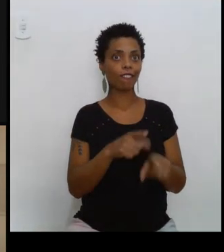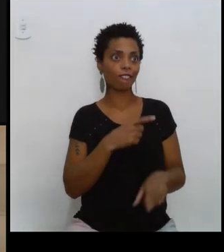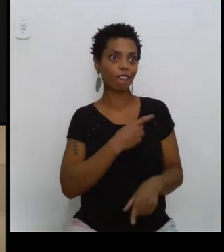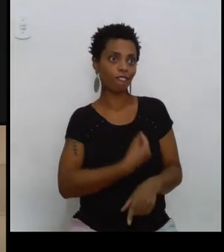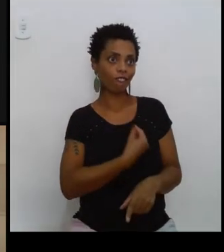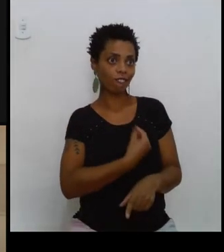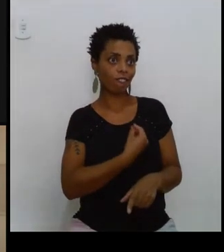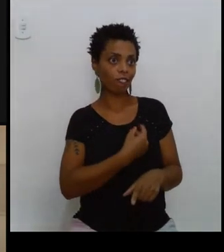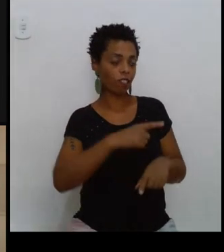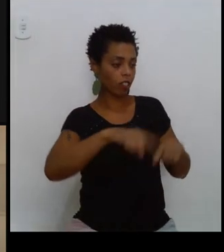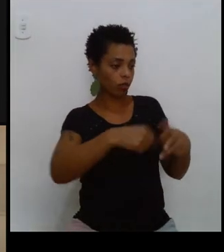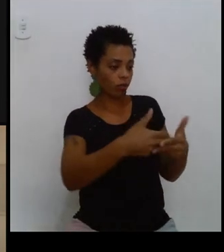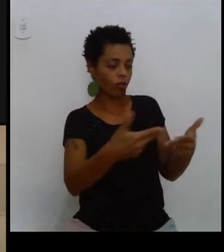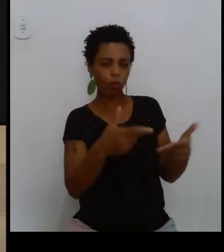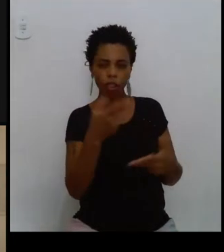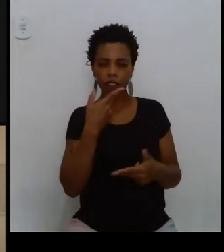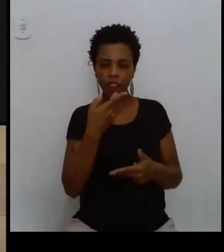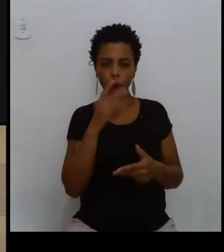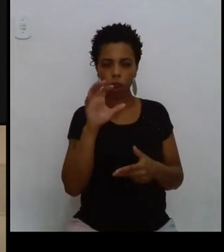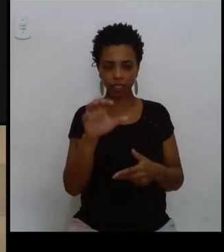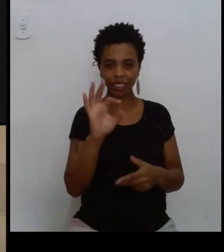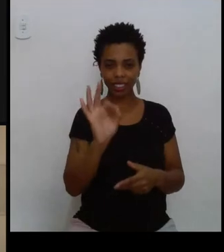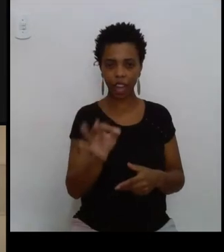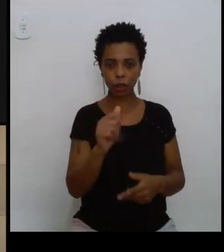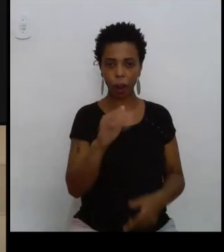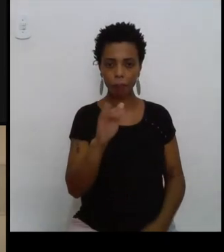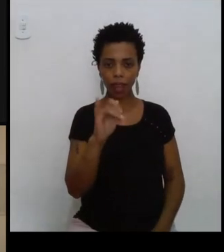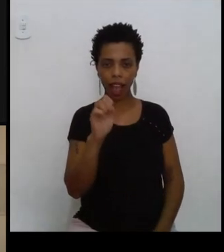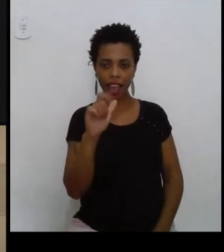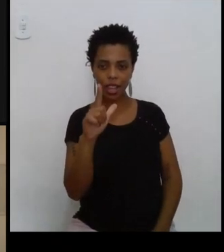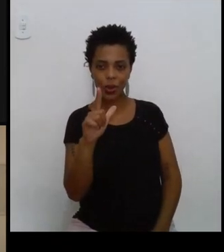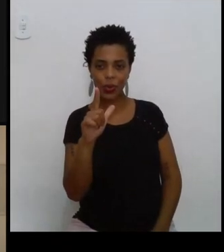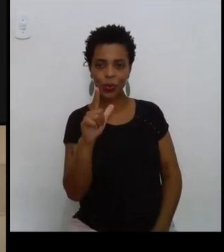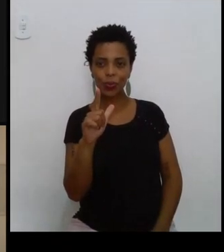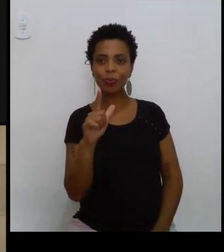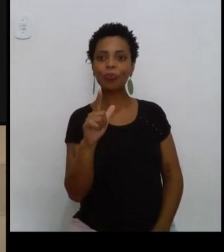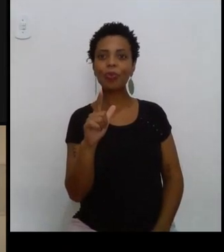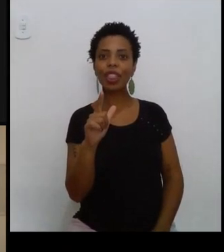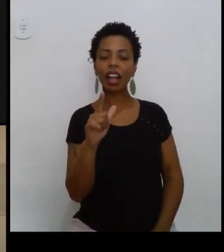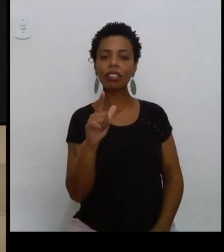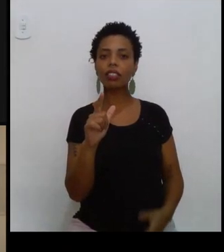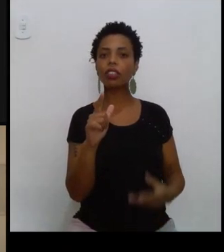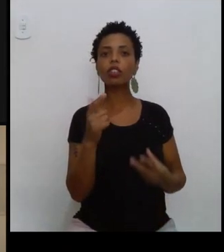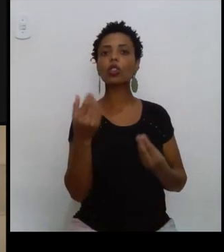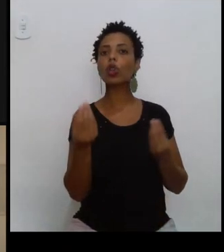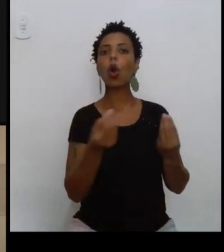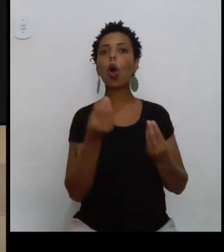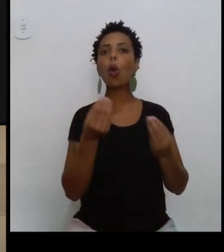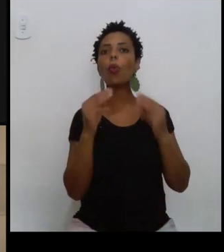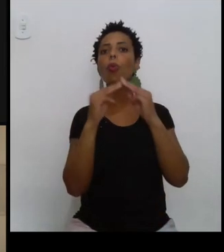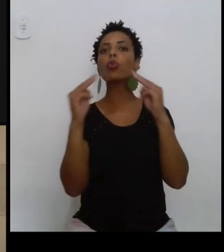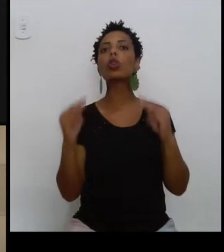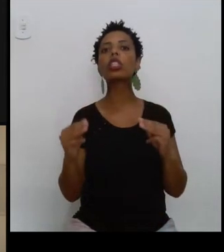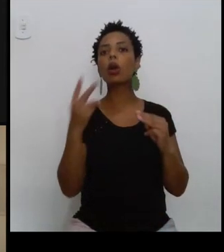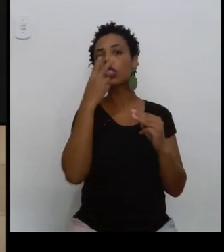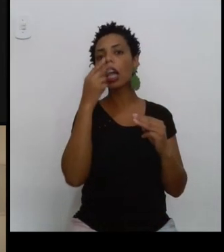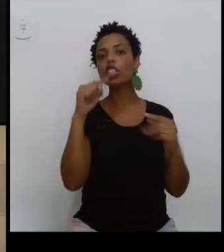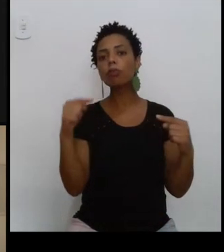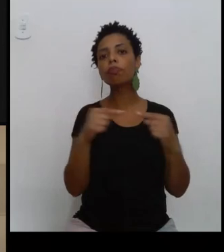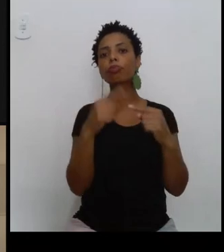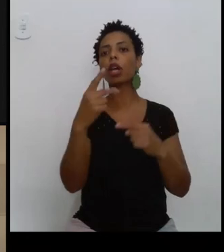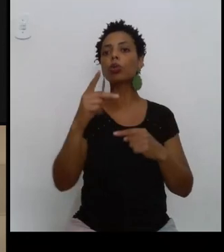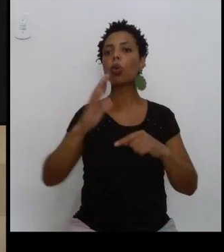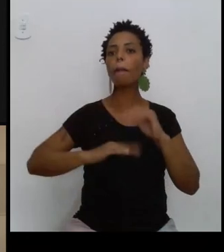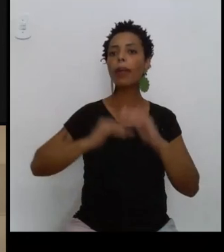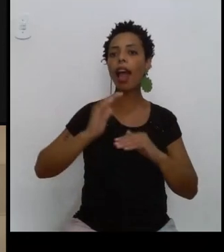material jogos do gênero que você falou é que em que lugar se seriam Museu dentro da sua prática dentro da sua